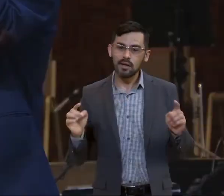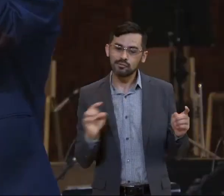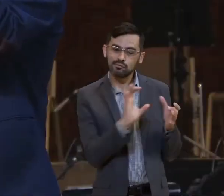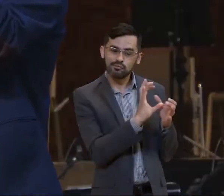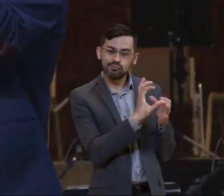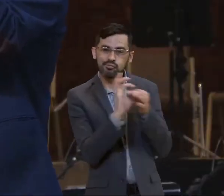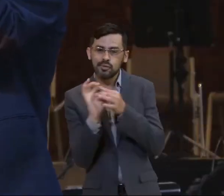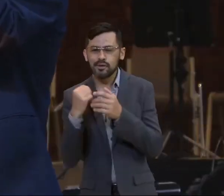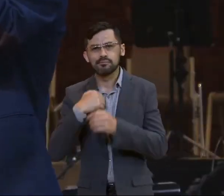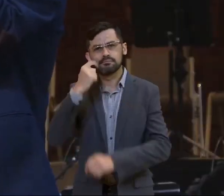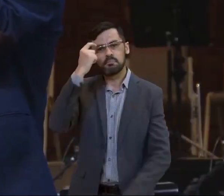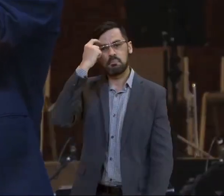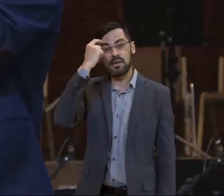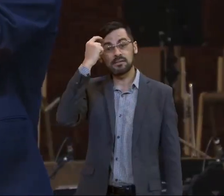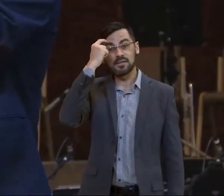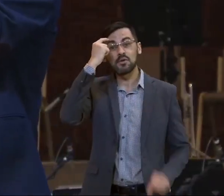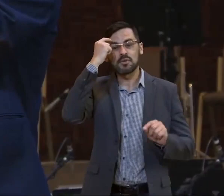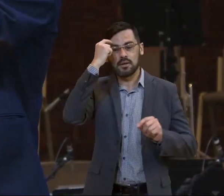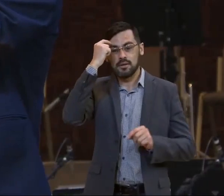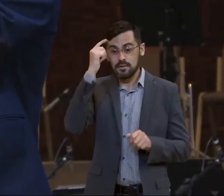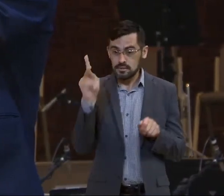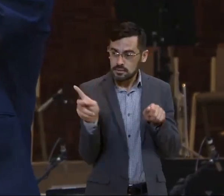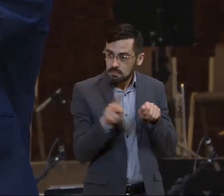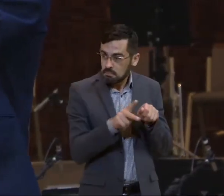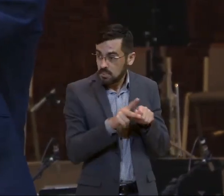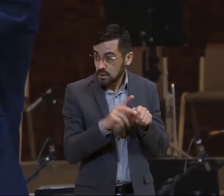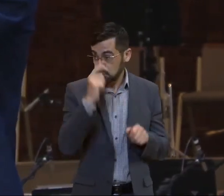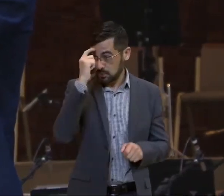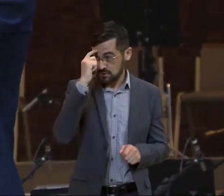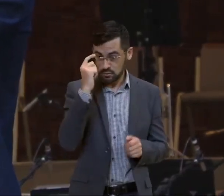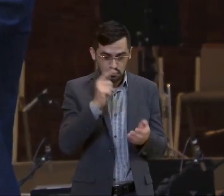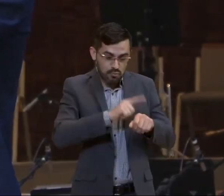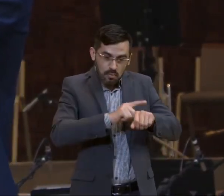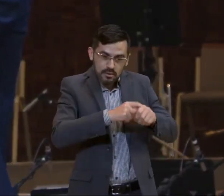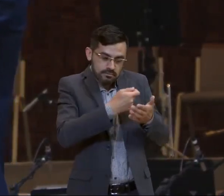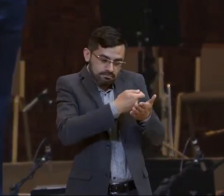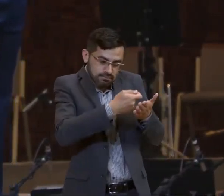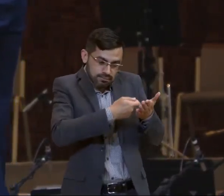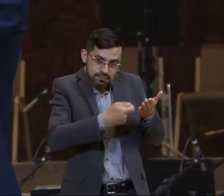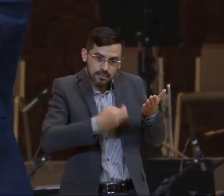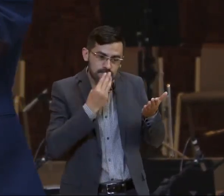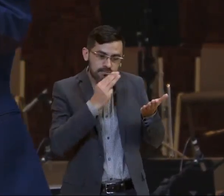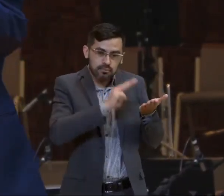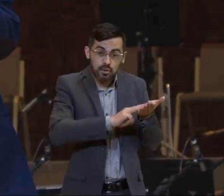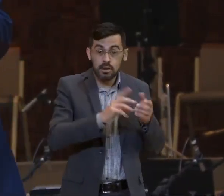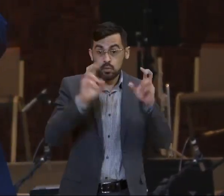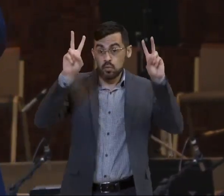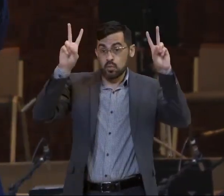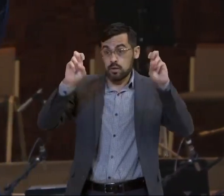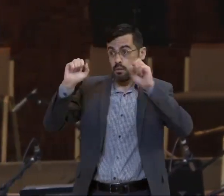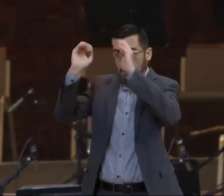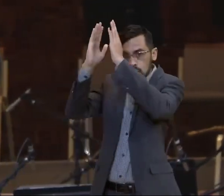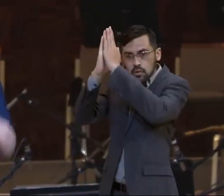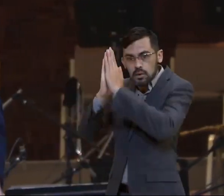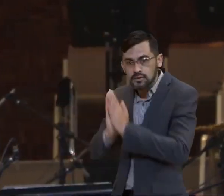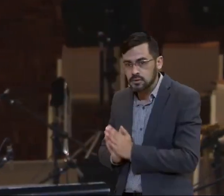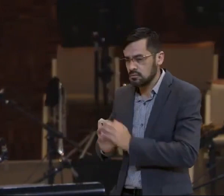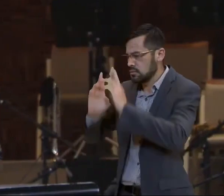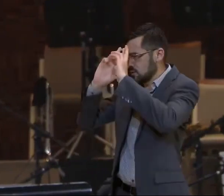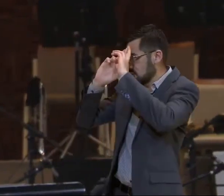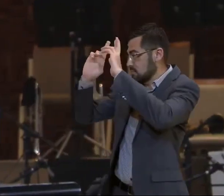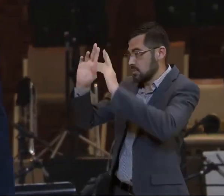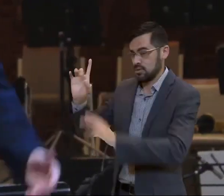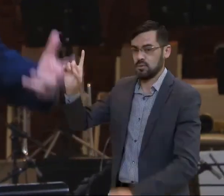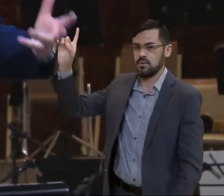eu imagino que Pedro estivesse pensando quando ele falou sobre adoração e devoção a